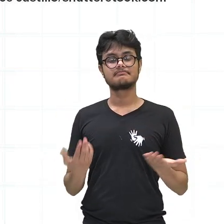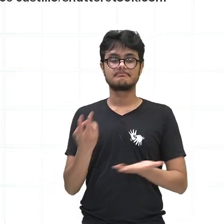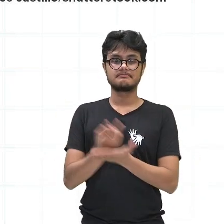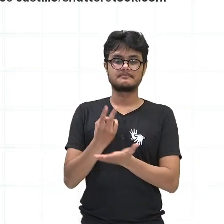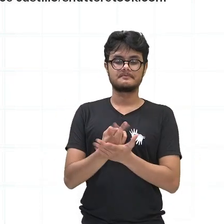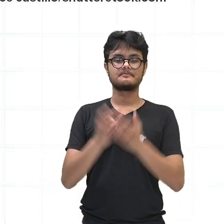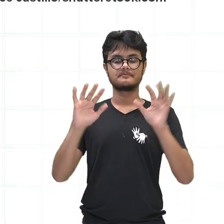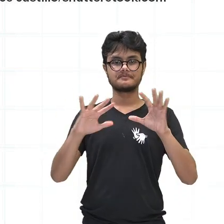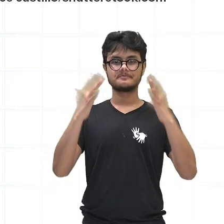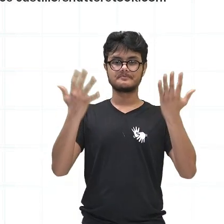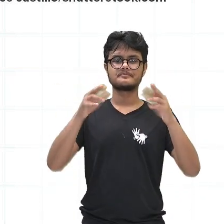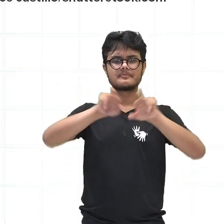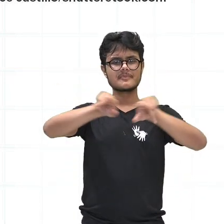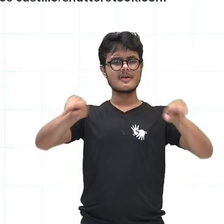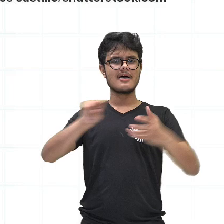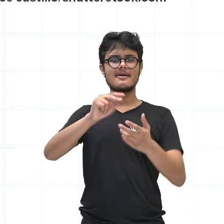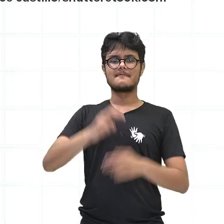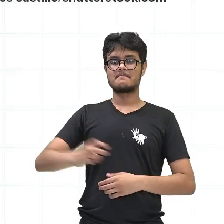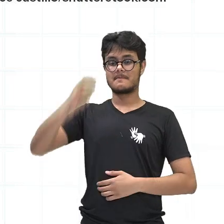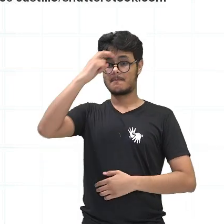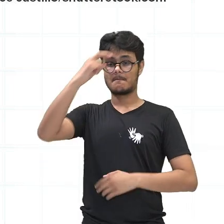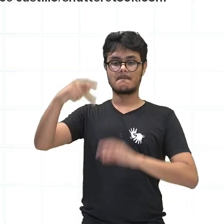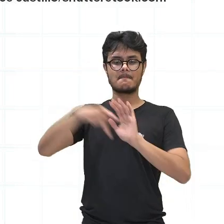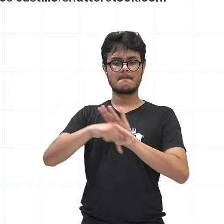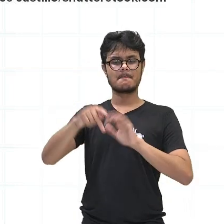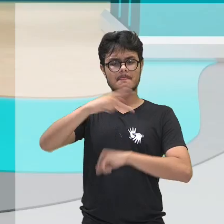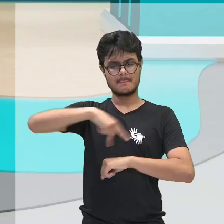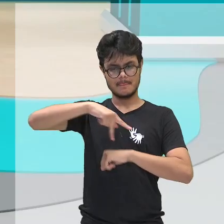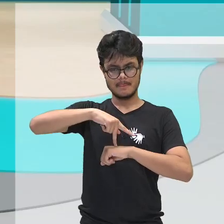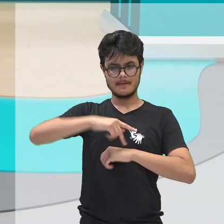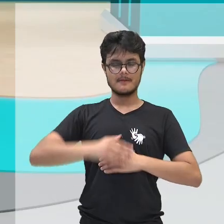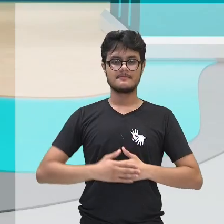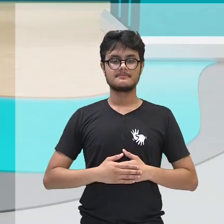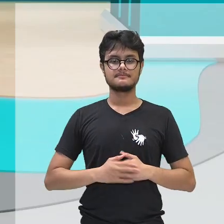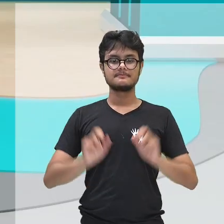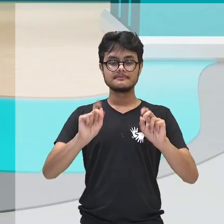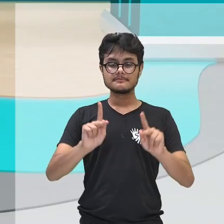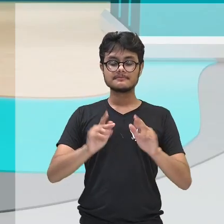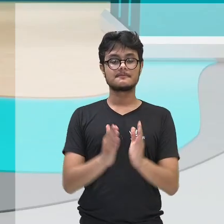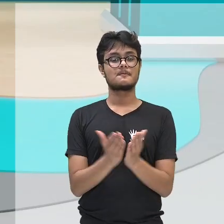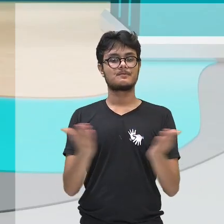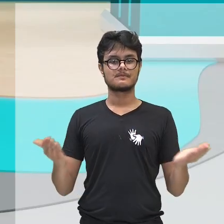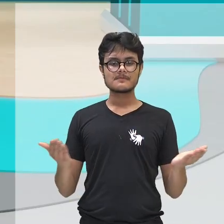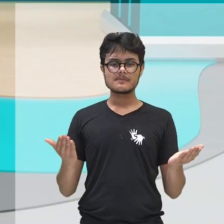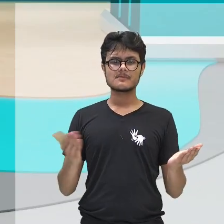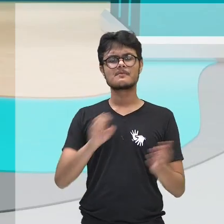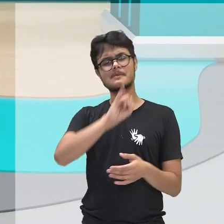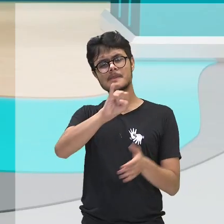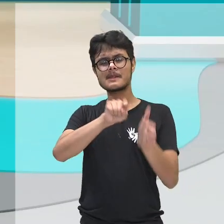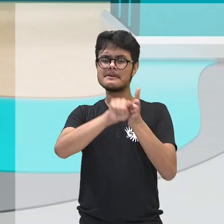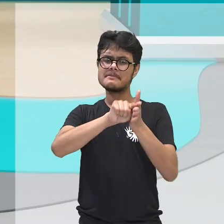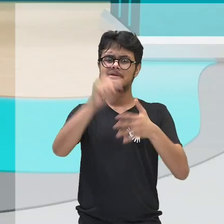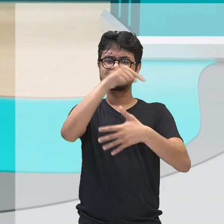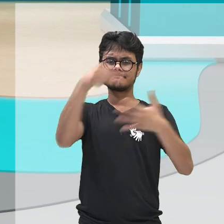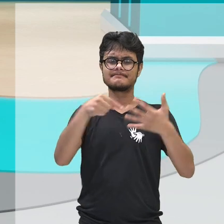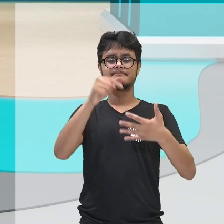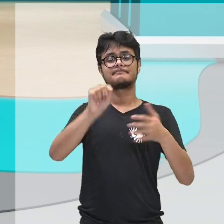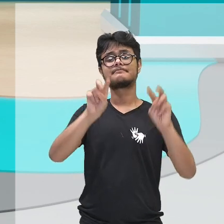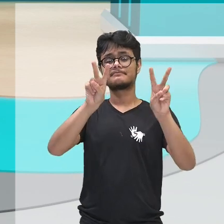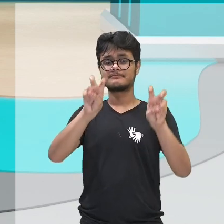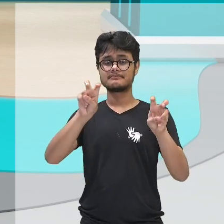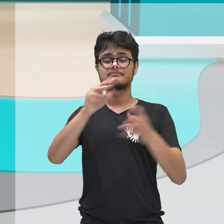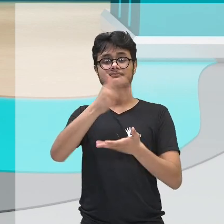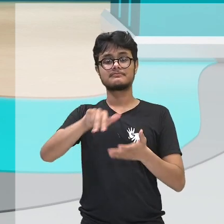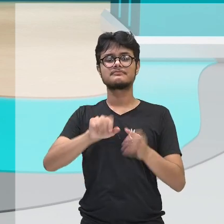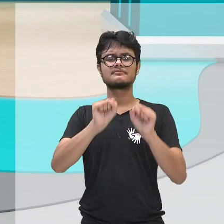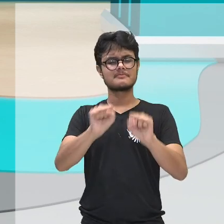da diversidade cultural do país. Então, se vocês quiserem pesquisar um pouquinho mais sobre a cultura